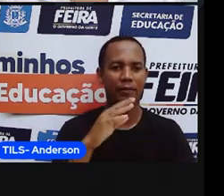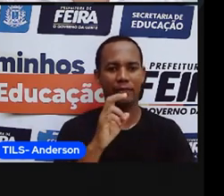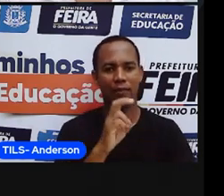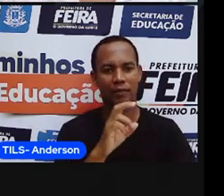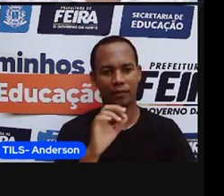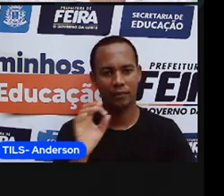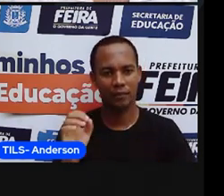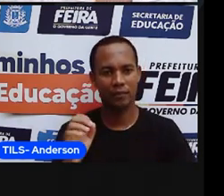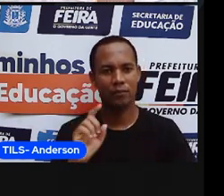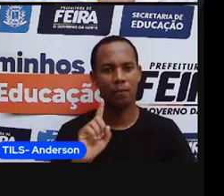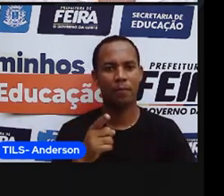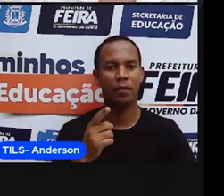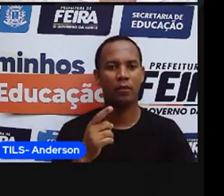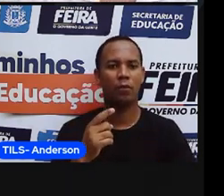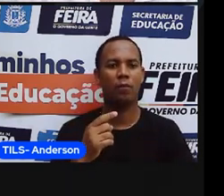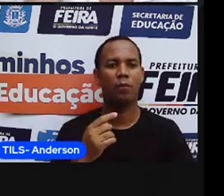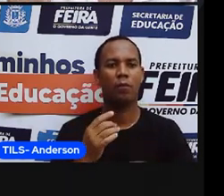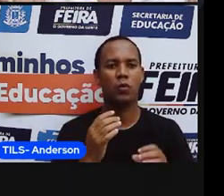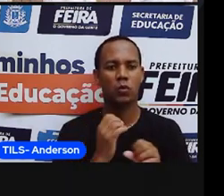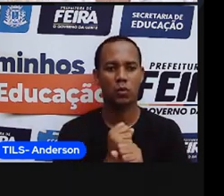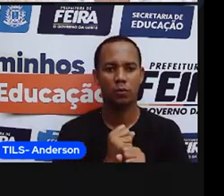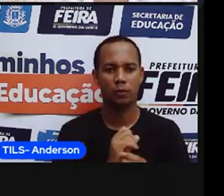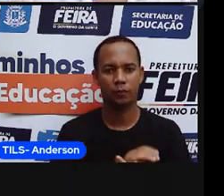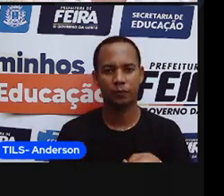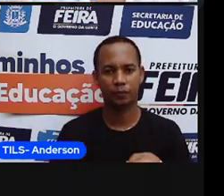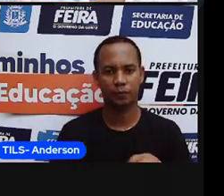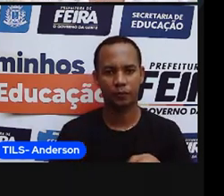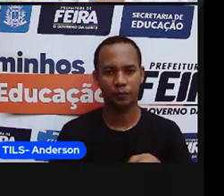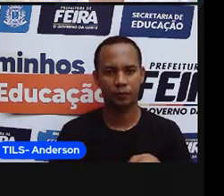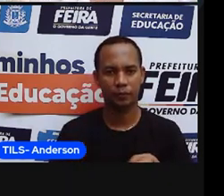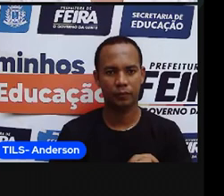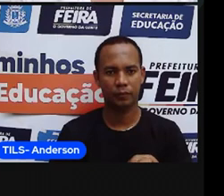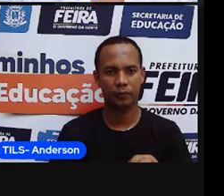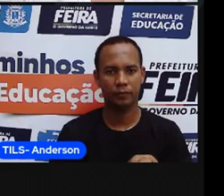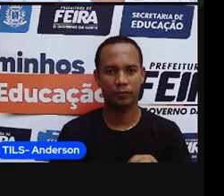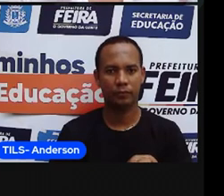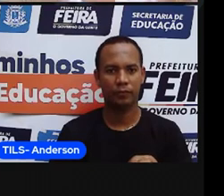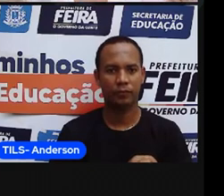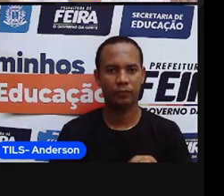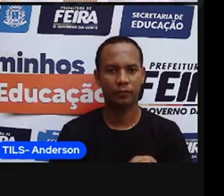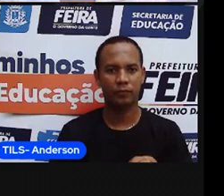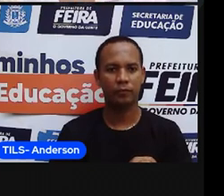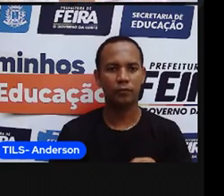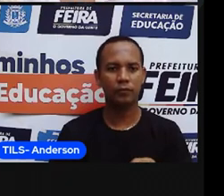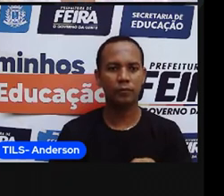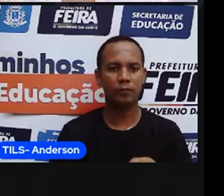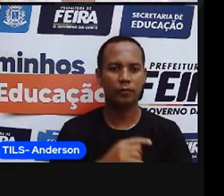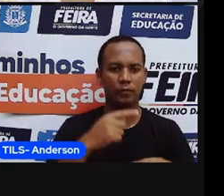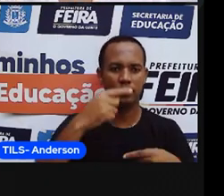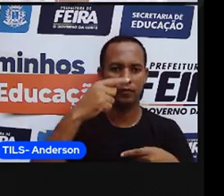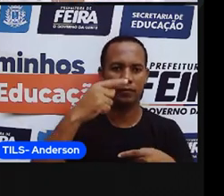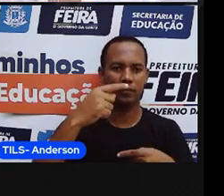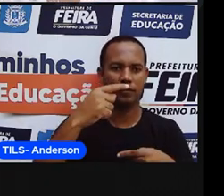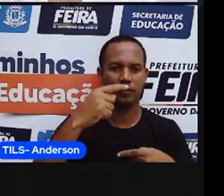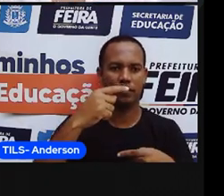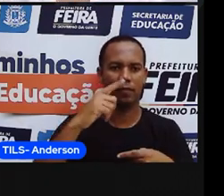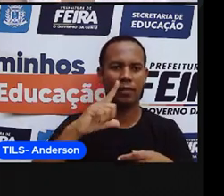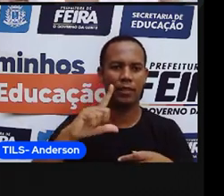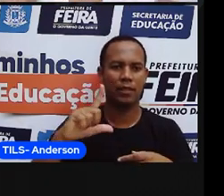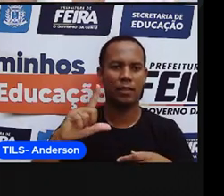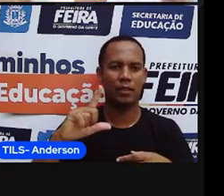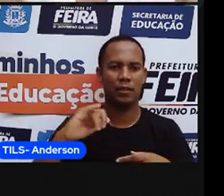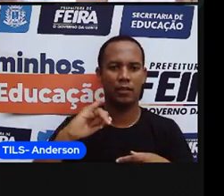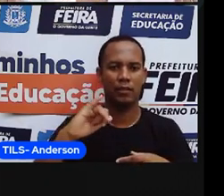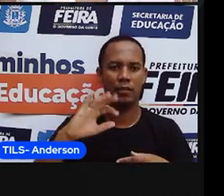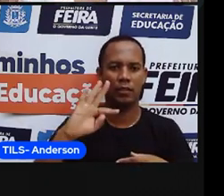gramas, meio quilo terá 500 gramas. E o litro? O litro é para coisas o